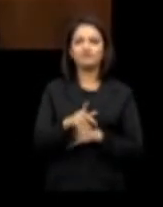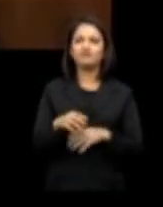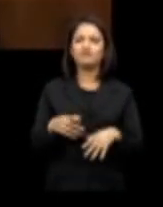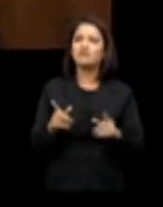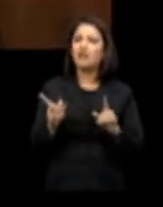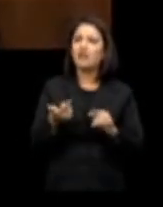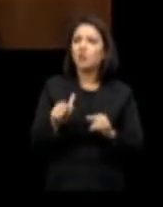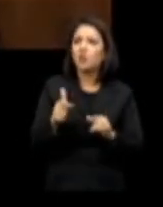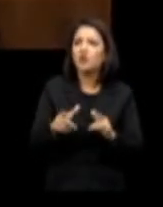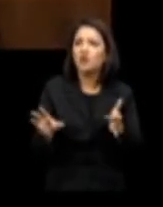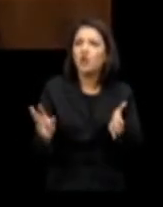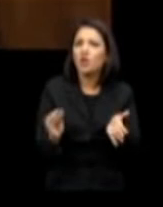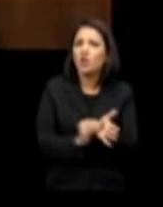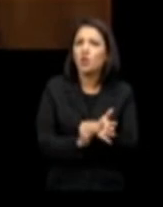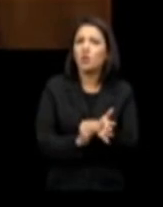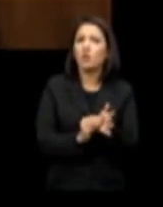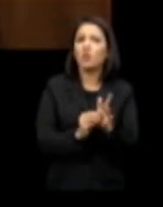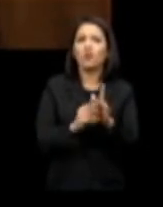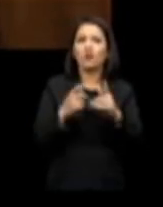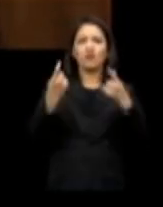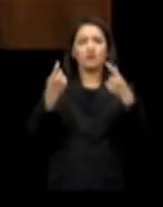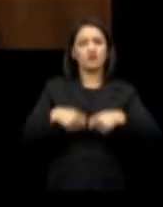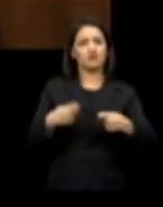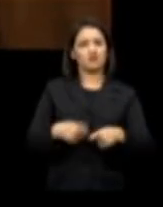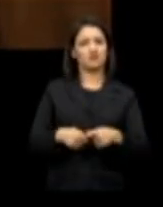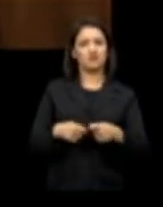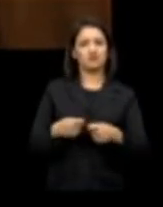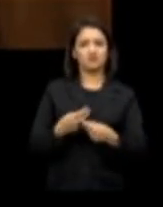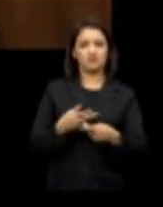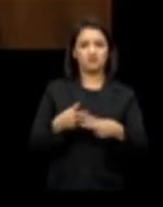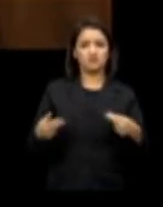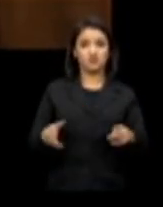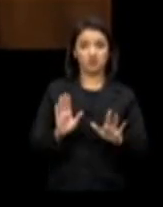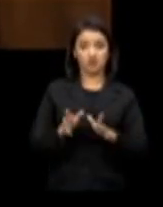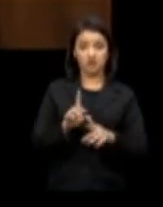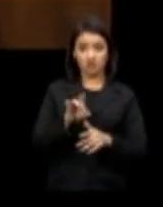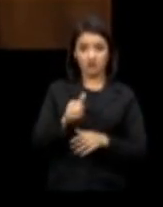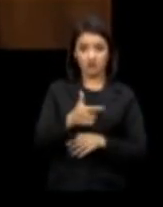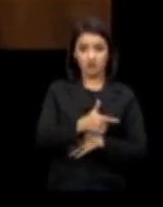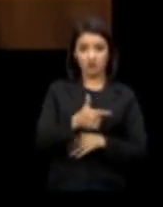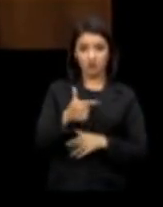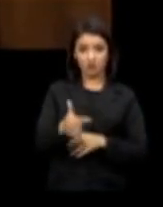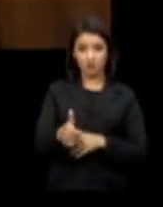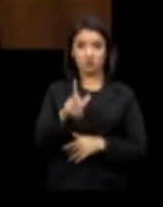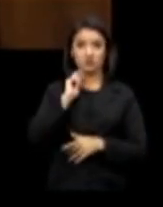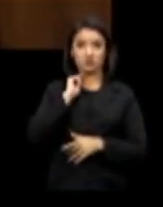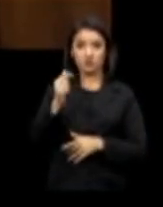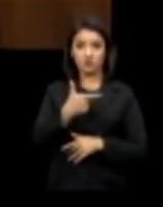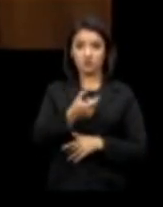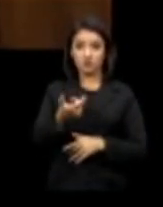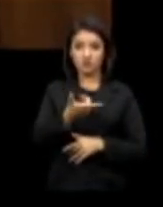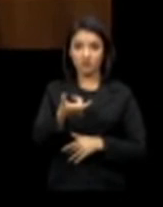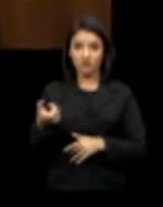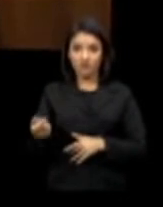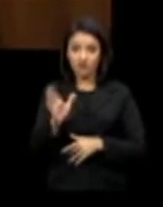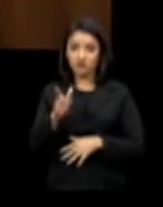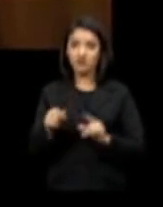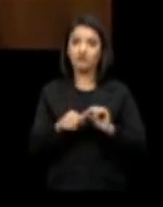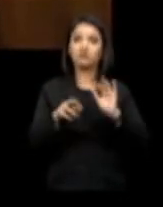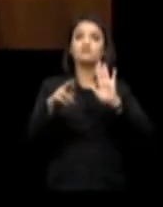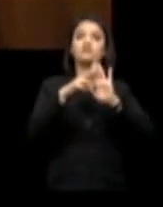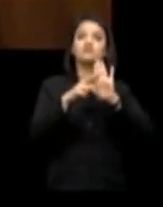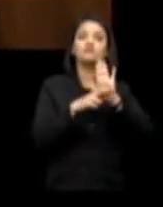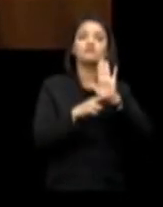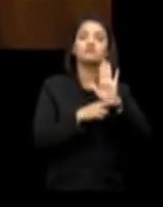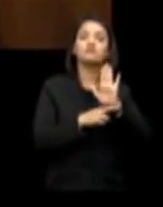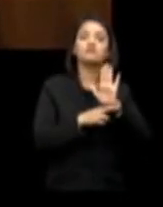mecanismos e se traduziu já no dia 22/4 de 2020 na edição de instrução normativa, que teria